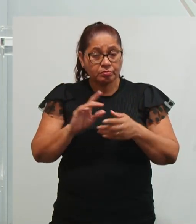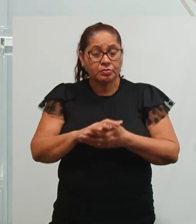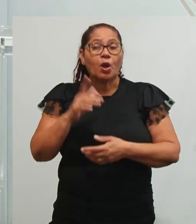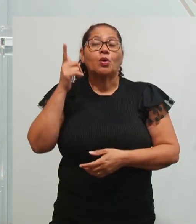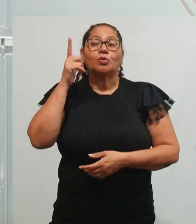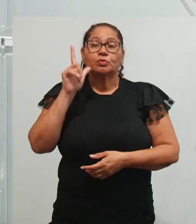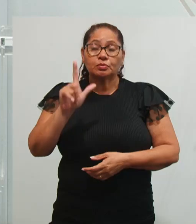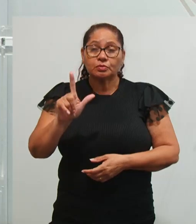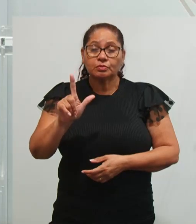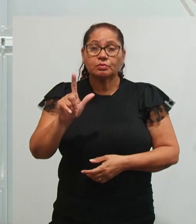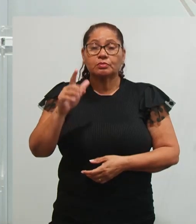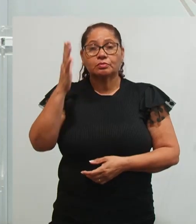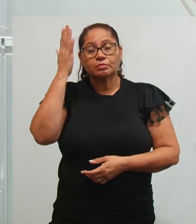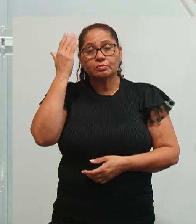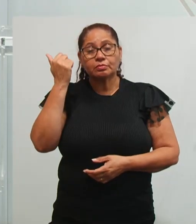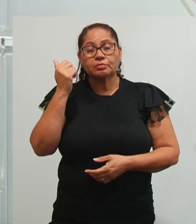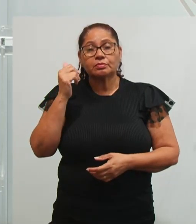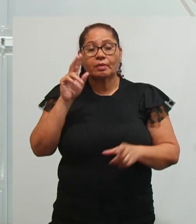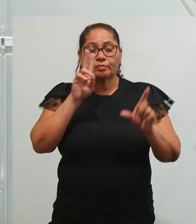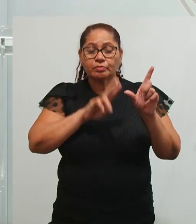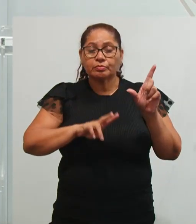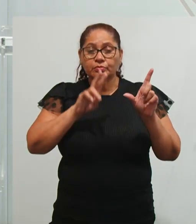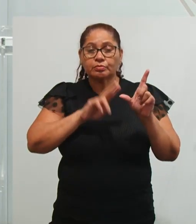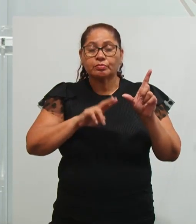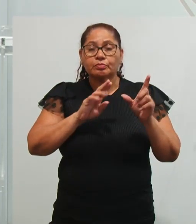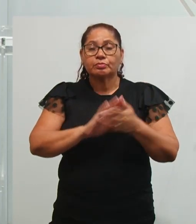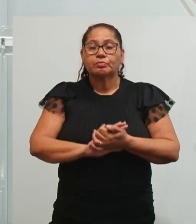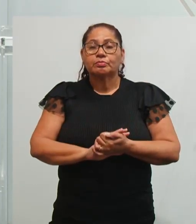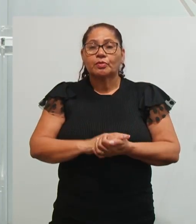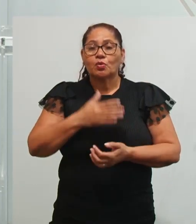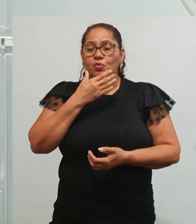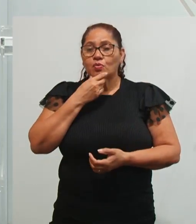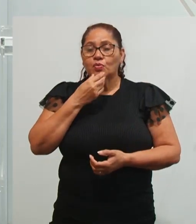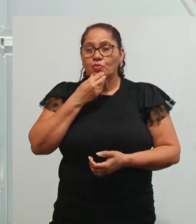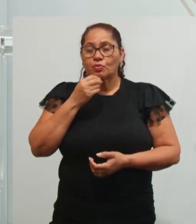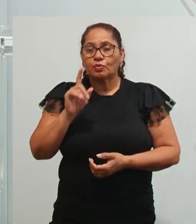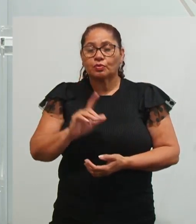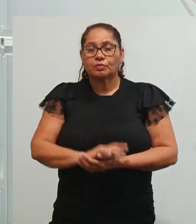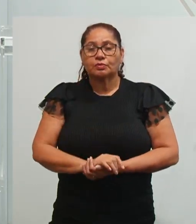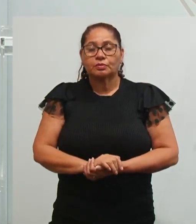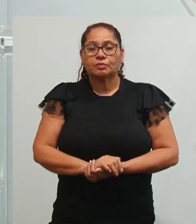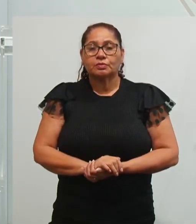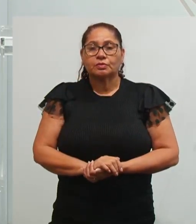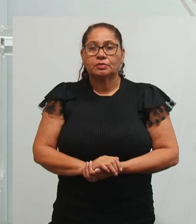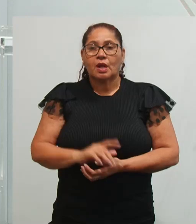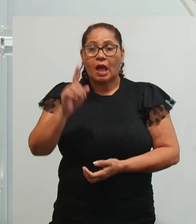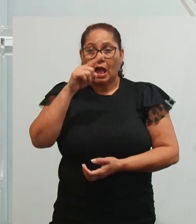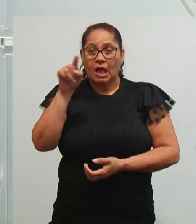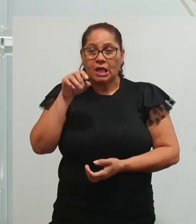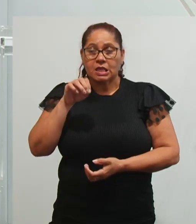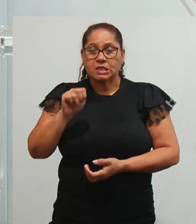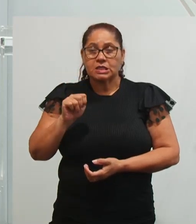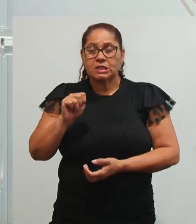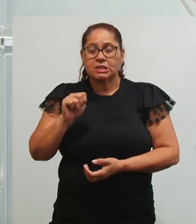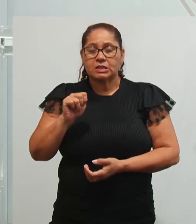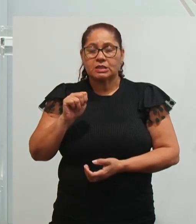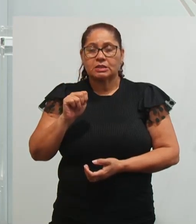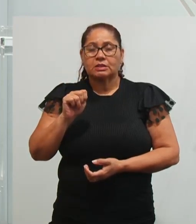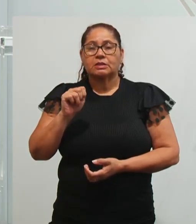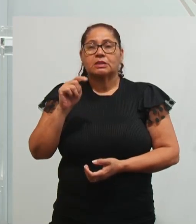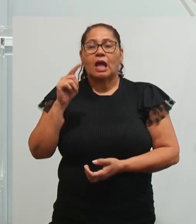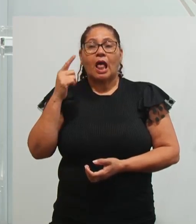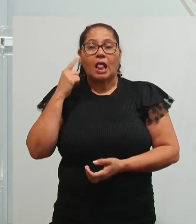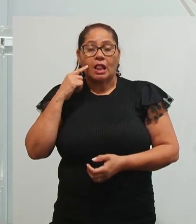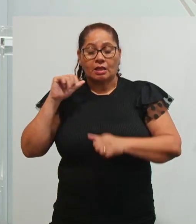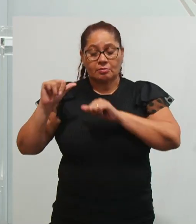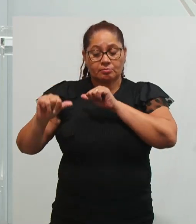consegue saber diante da leitura ali do Philippe Renaud? O Anthony Zabala, no livro dele, ele também vai tratar da avaliação